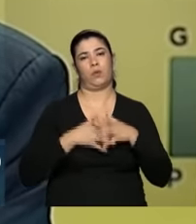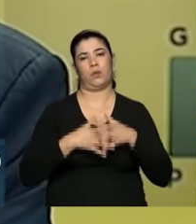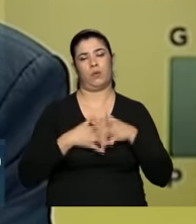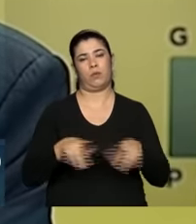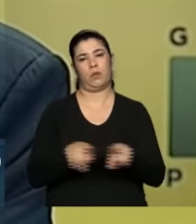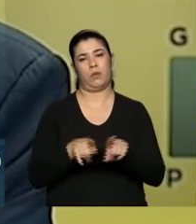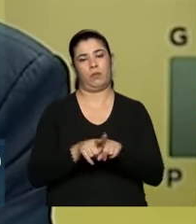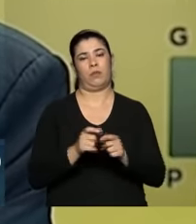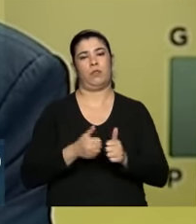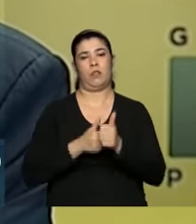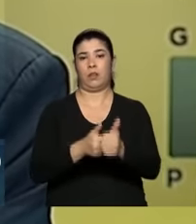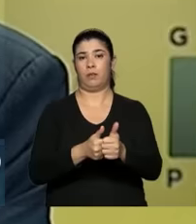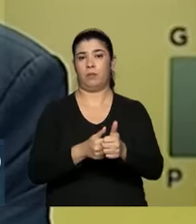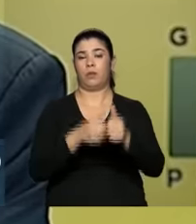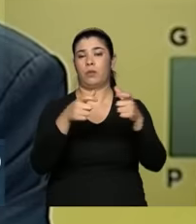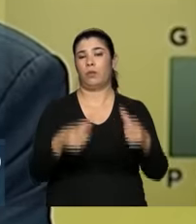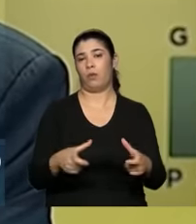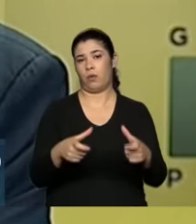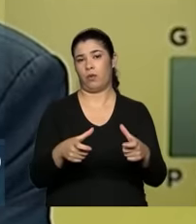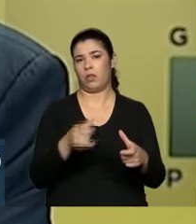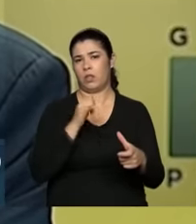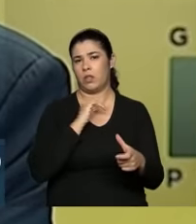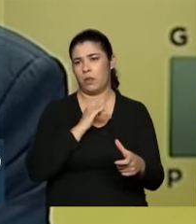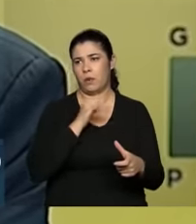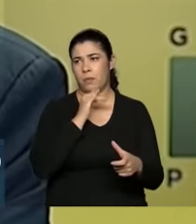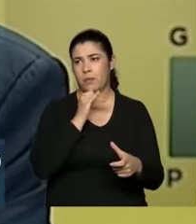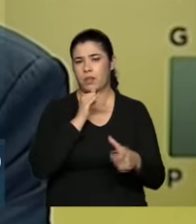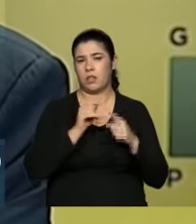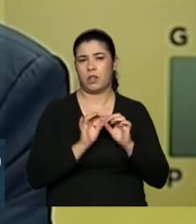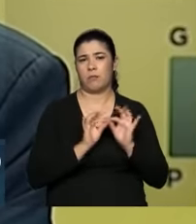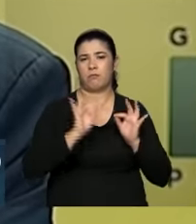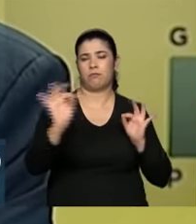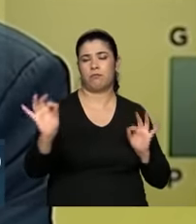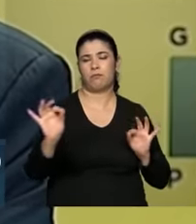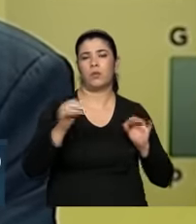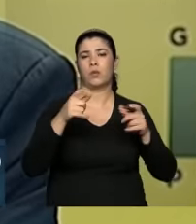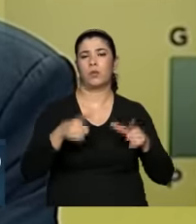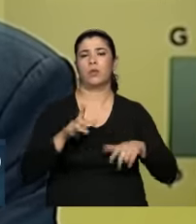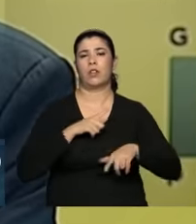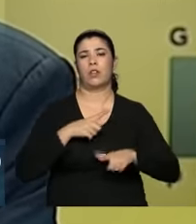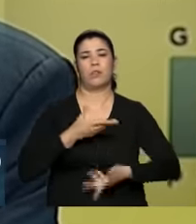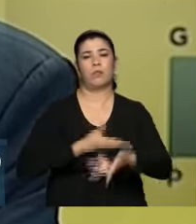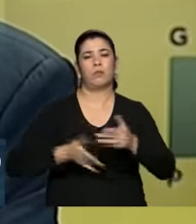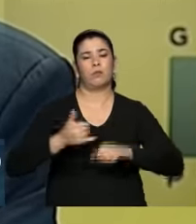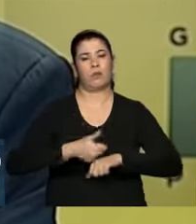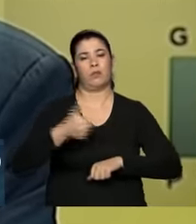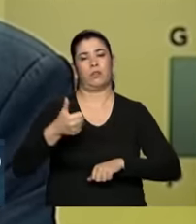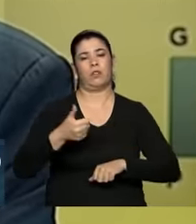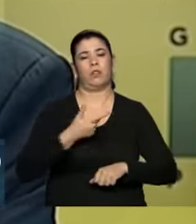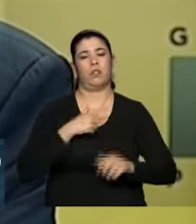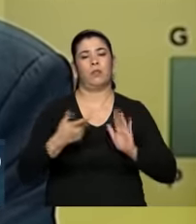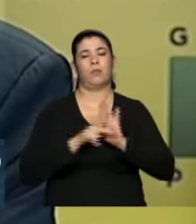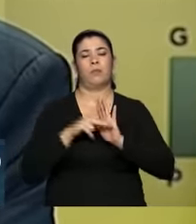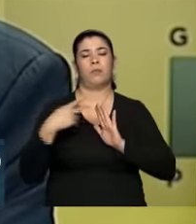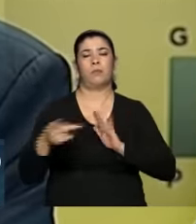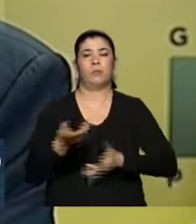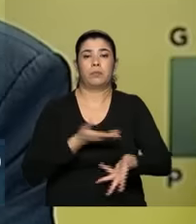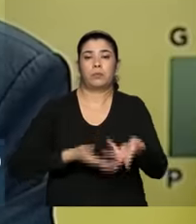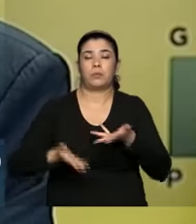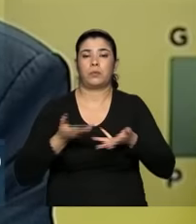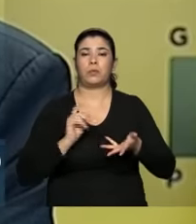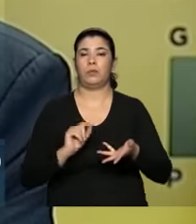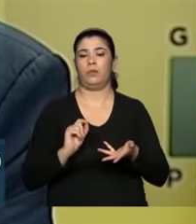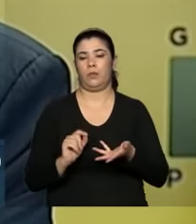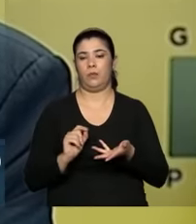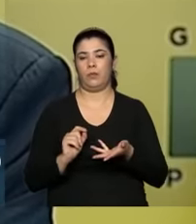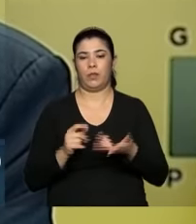para lugares mais sofisticados, estão na mesma região, e por aí vai. Então, não se trata de